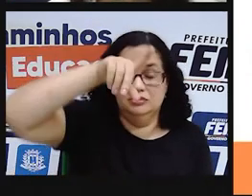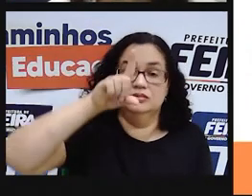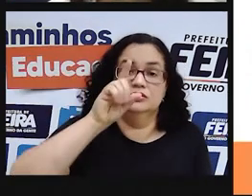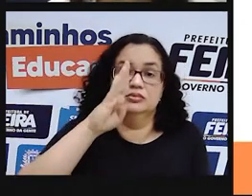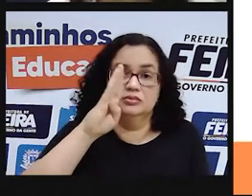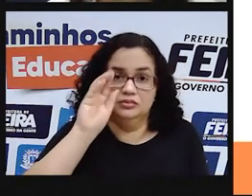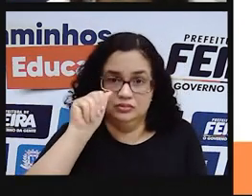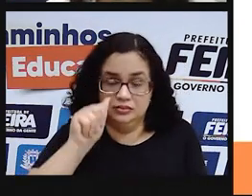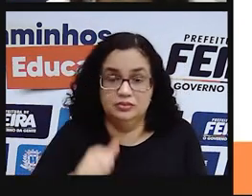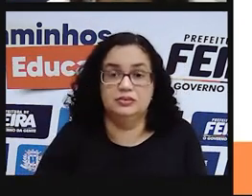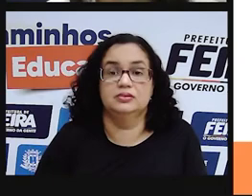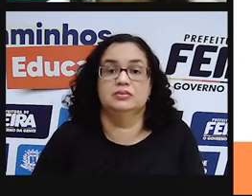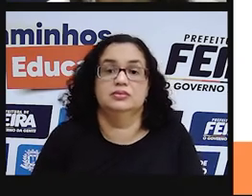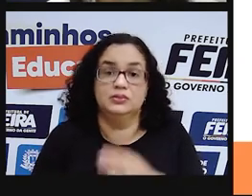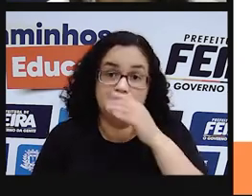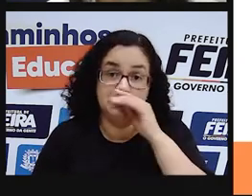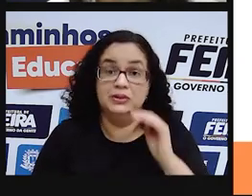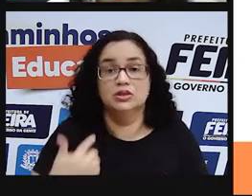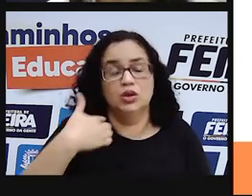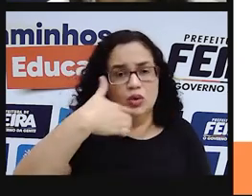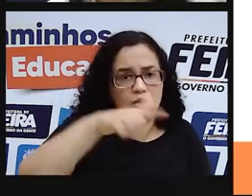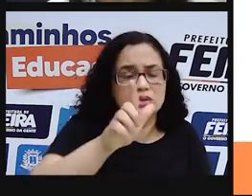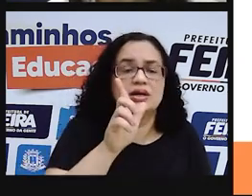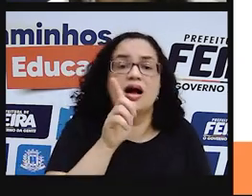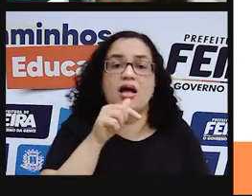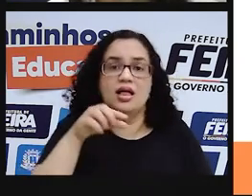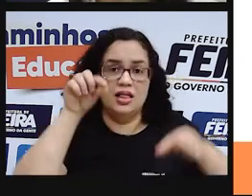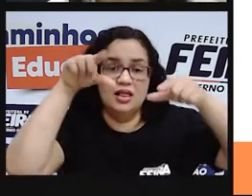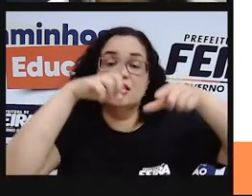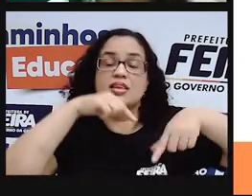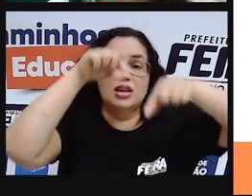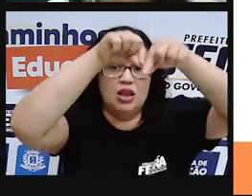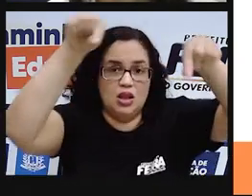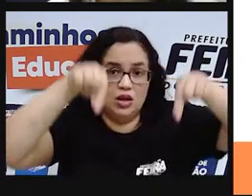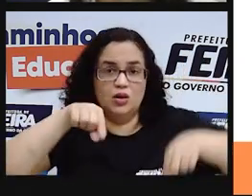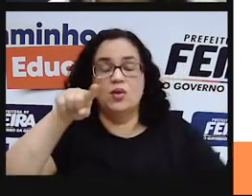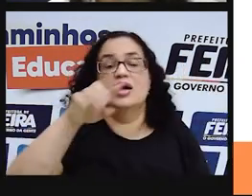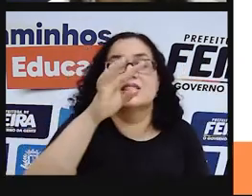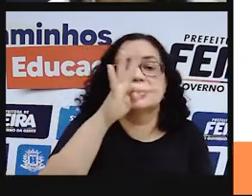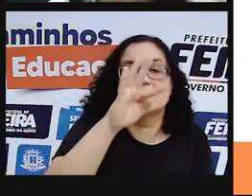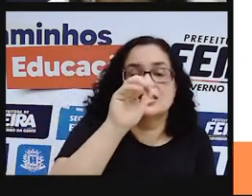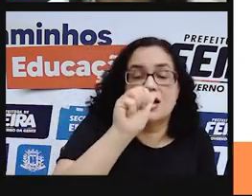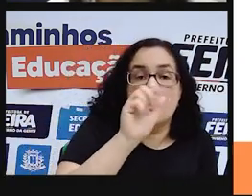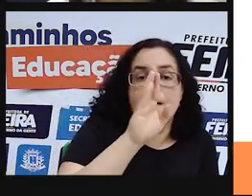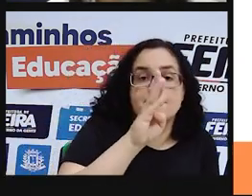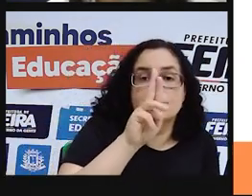Pindoba é mas aí tem outra Lagoa Lagoa da taboa